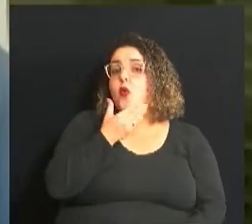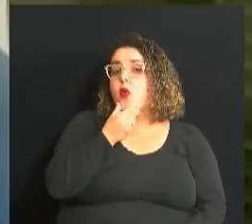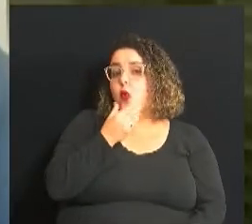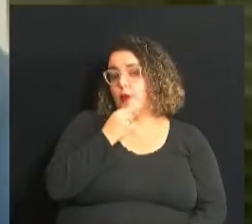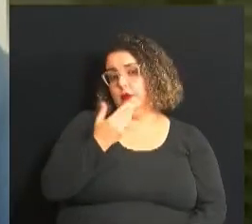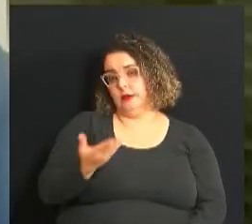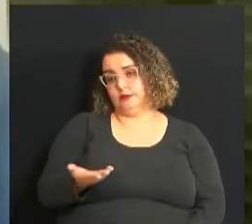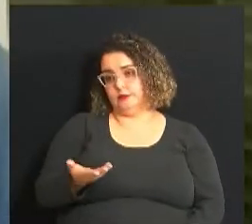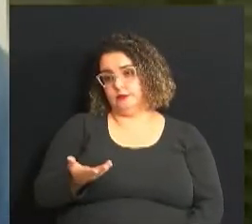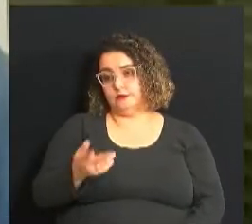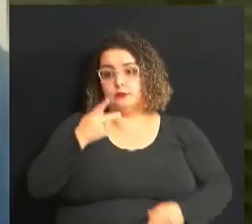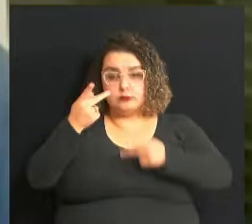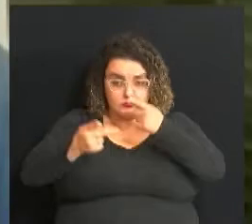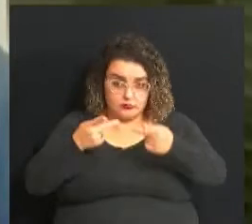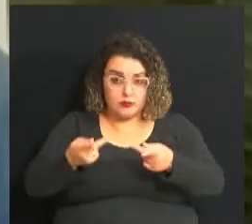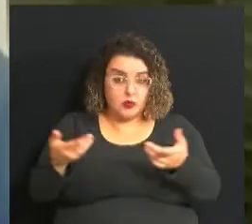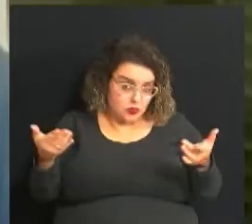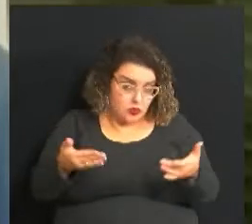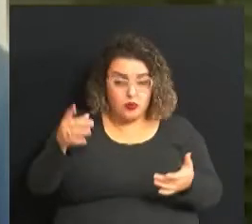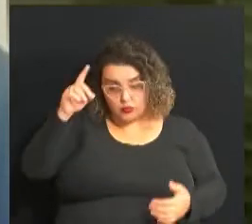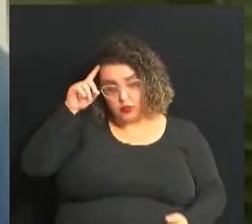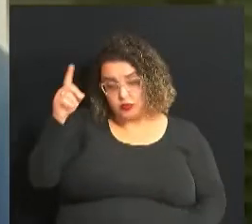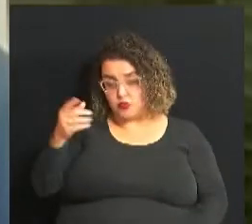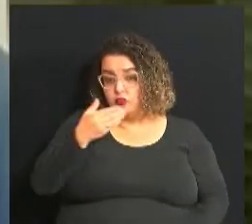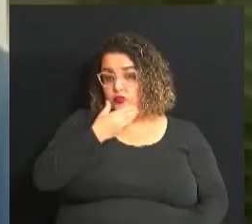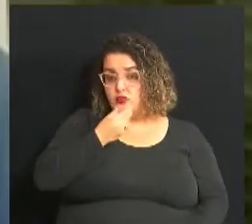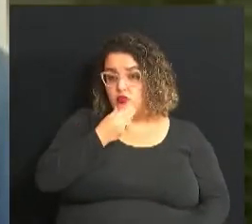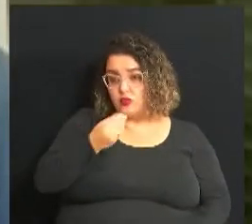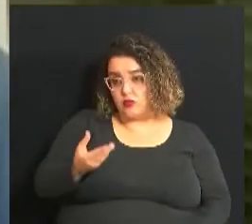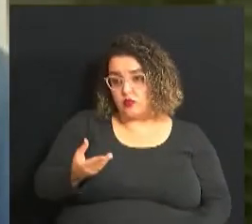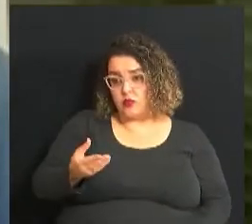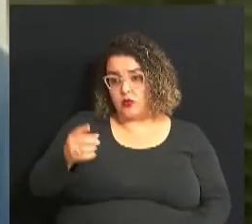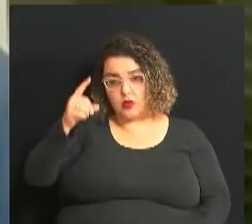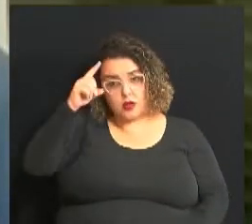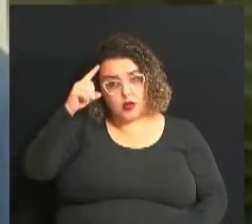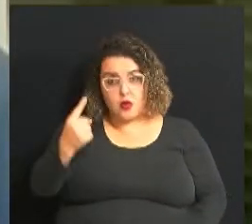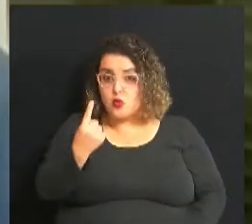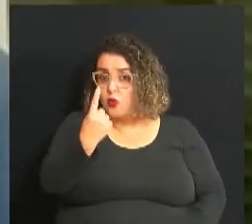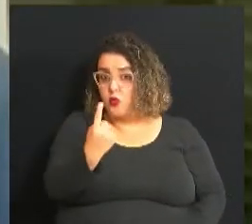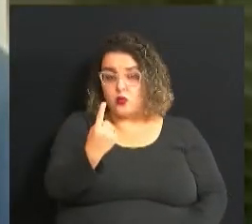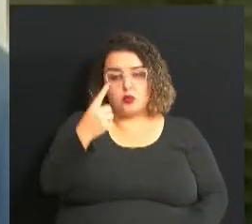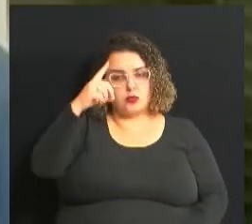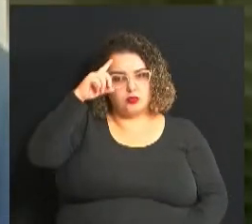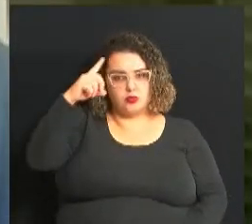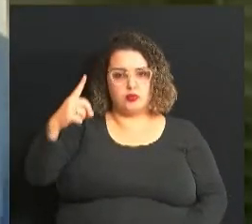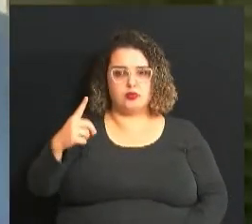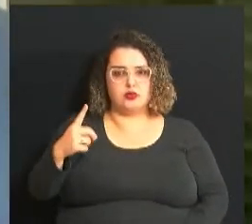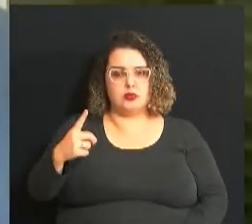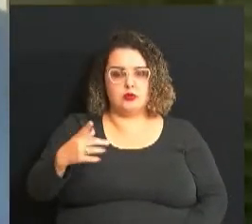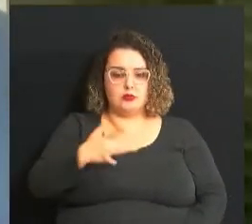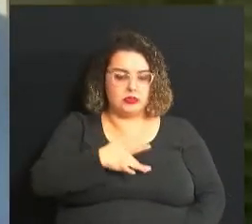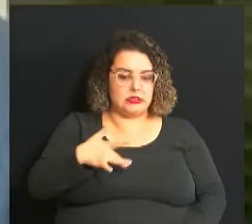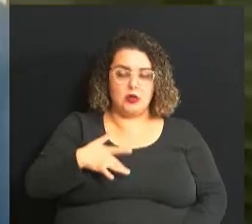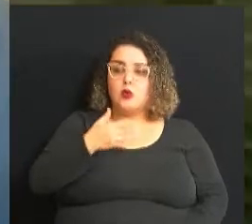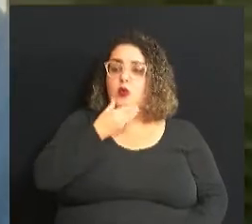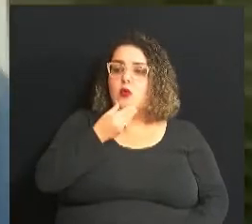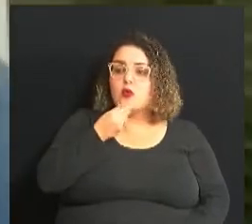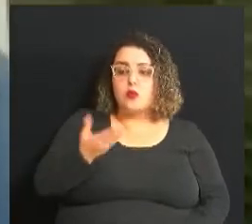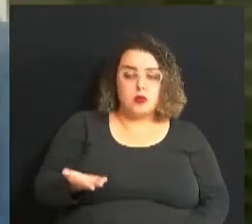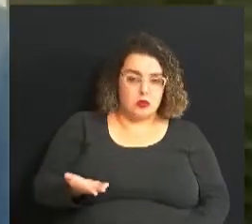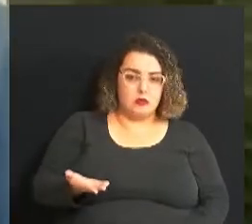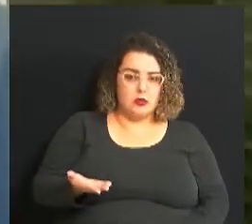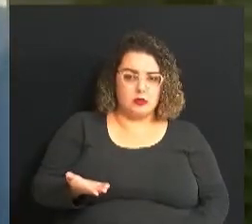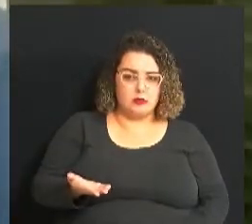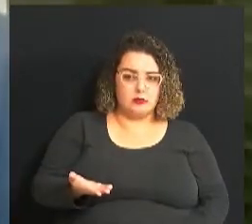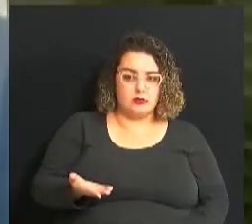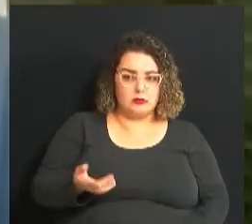hoje é o Dia do Homem. Porque é um dia no ano que a gente fala sobre saúde do homem. No Dia do Homem.